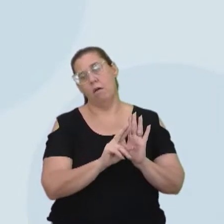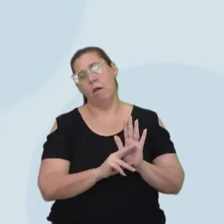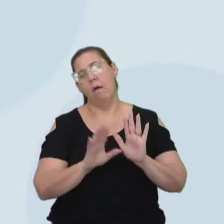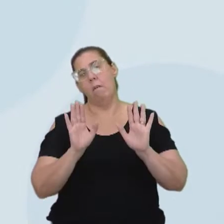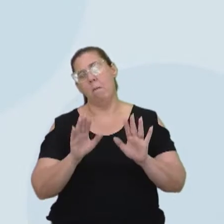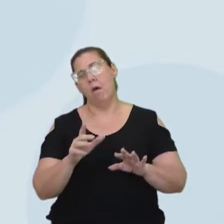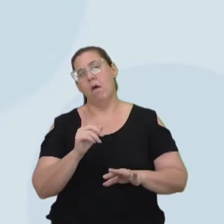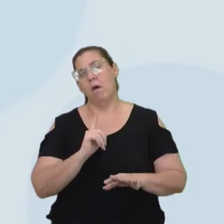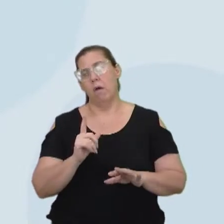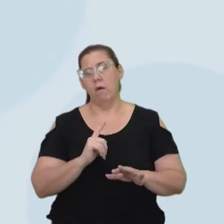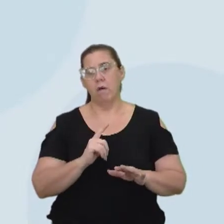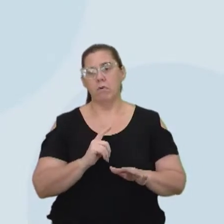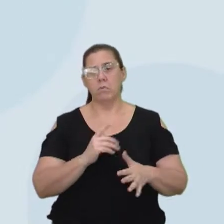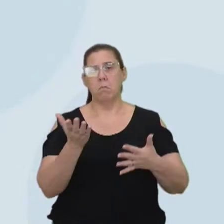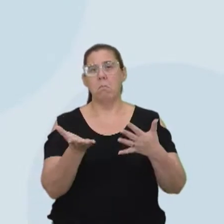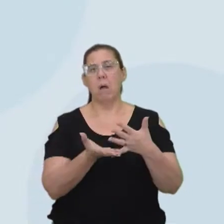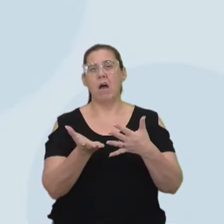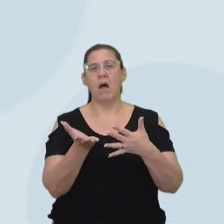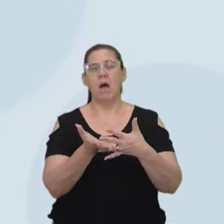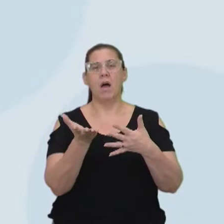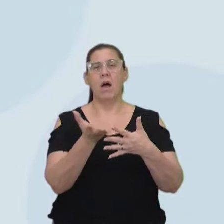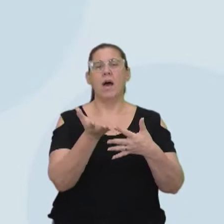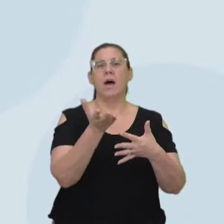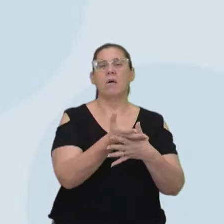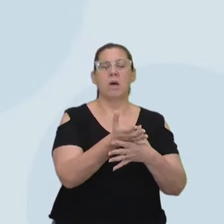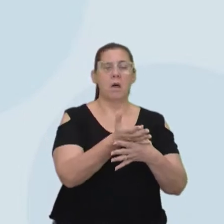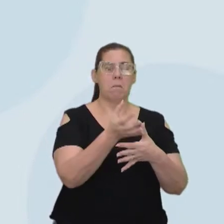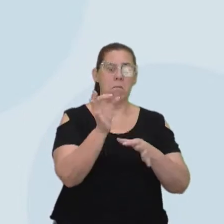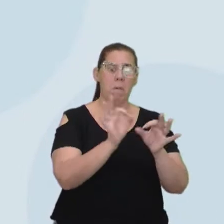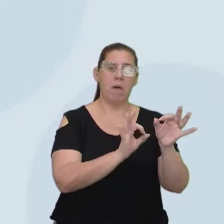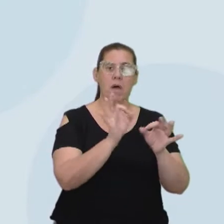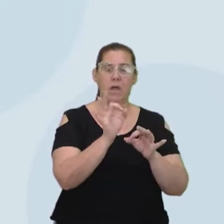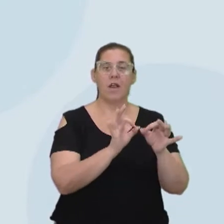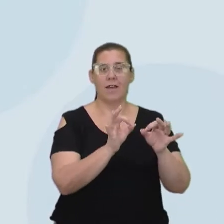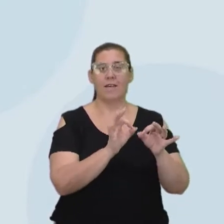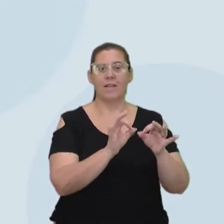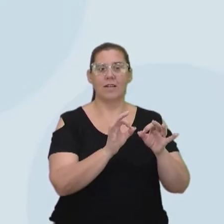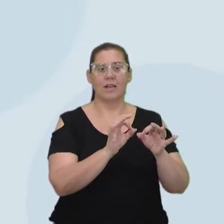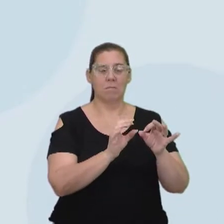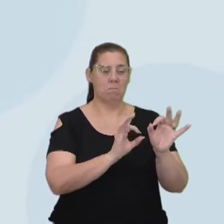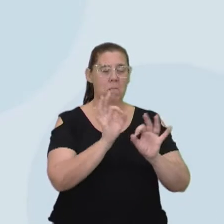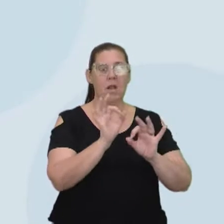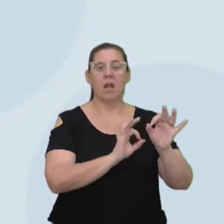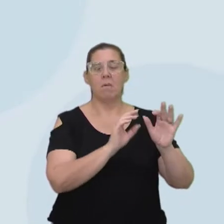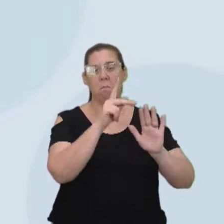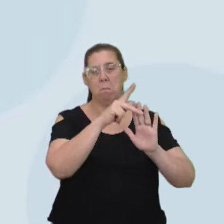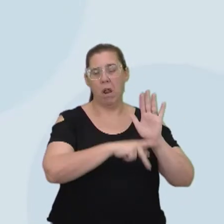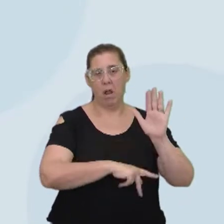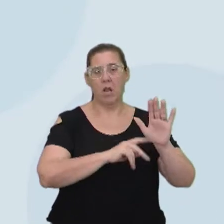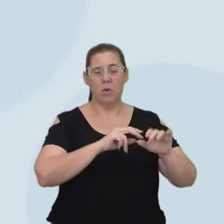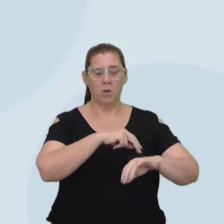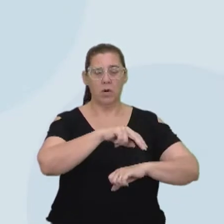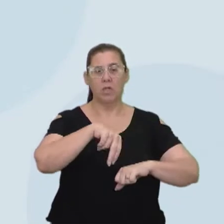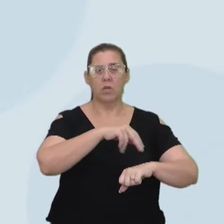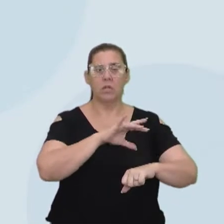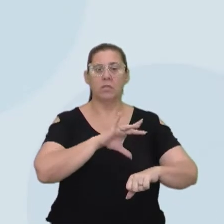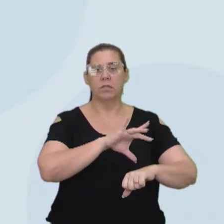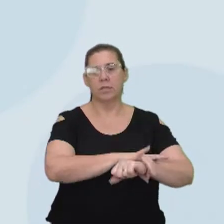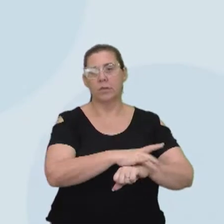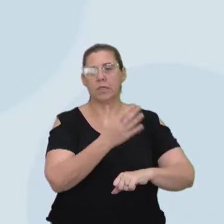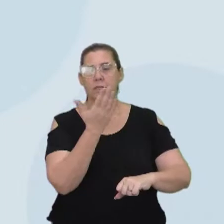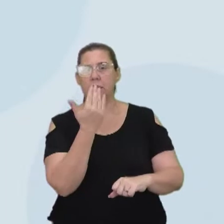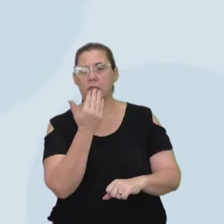vai estabelecer os parâmetros, né, para a elaboração do Plano Nacional de Segurança Alimentar e Nutricional e também outras